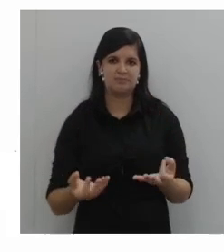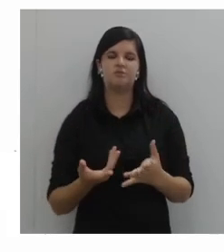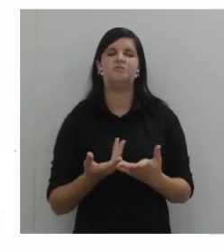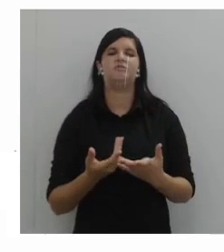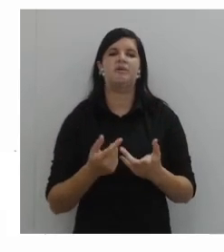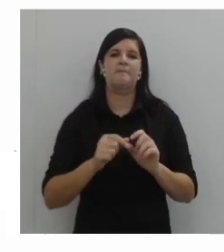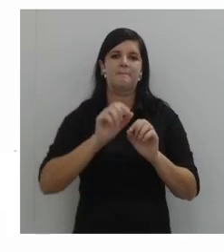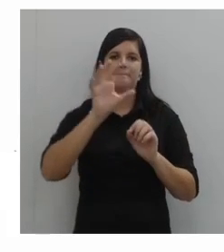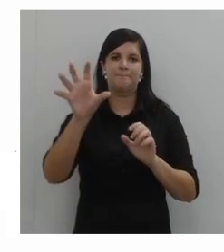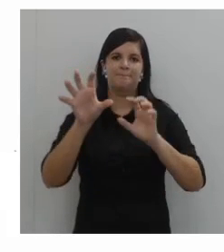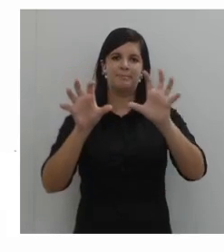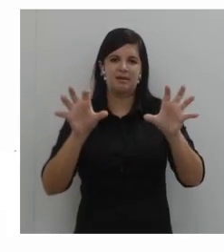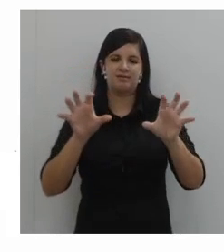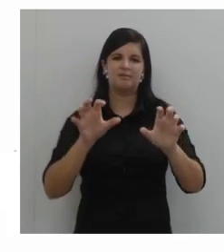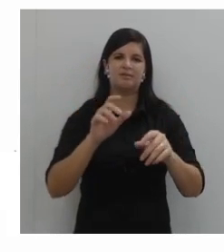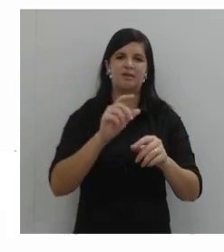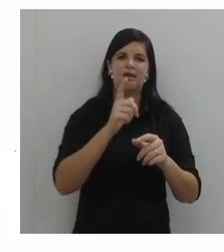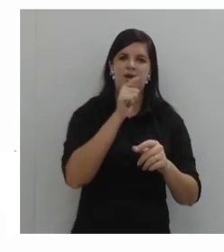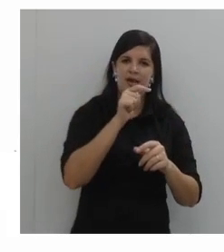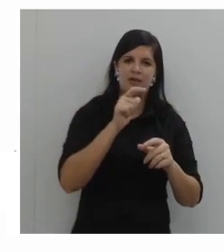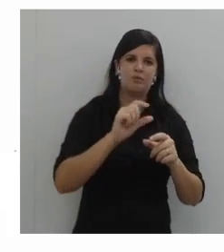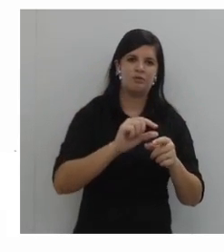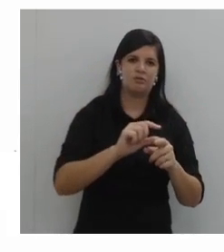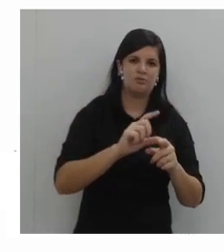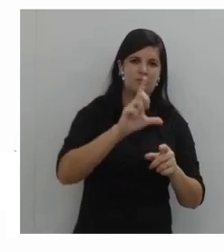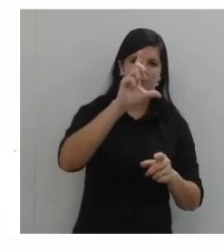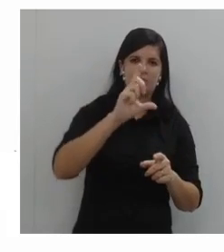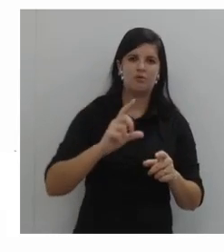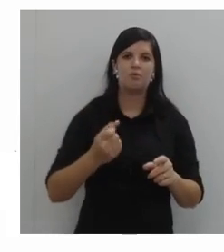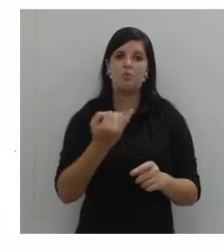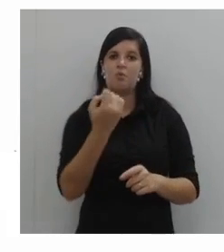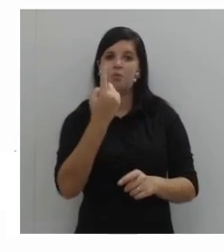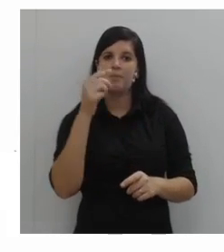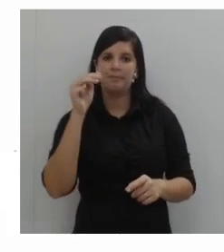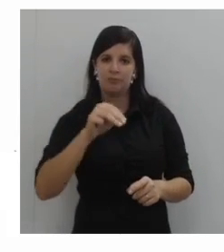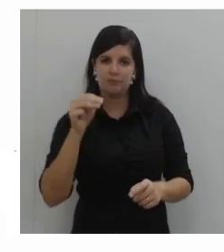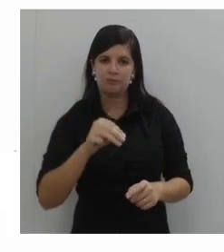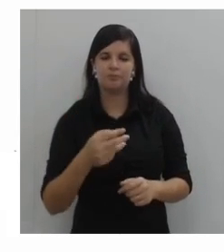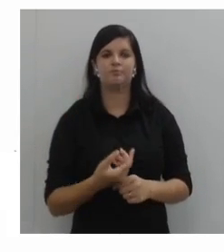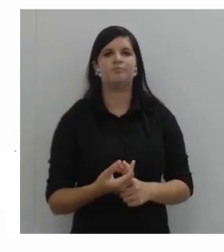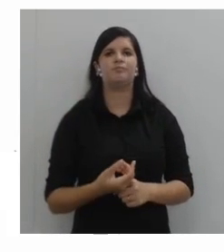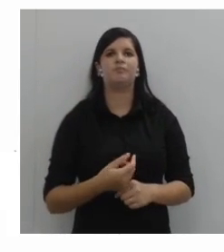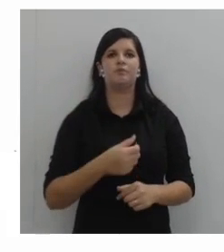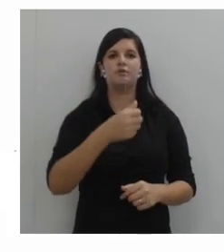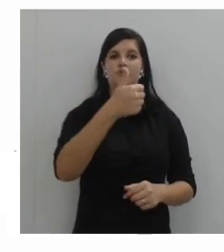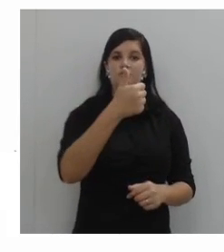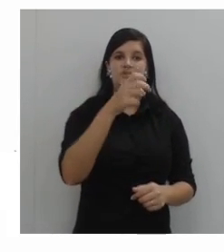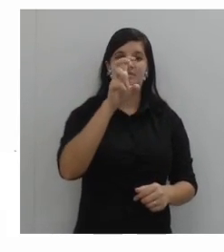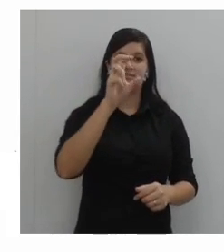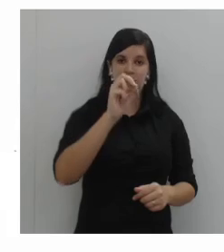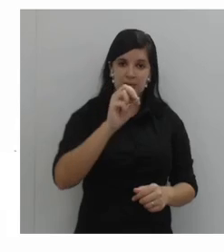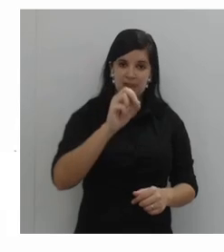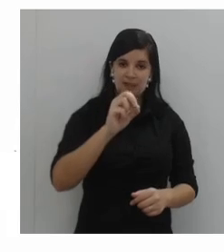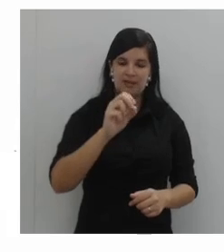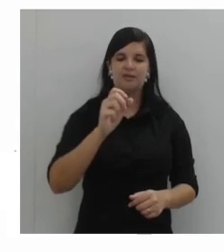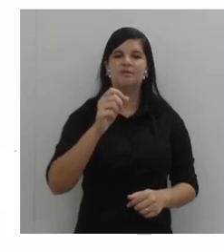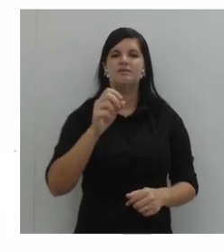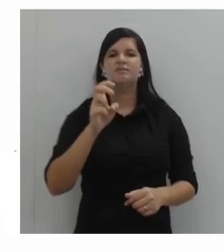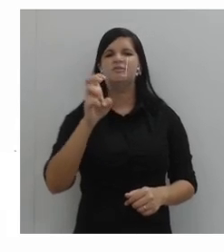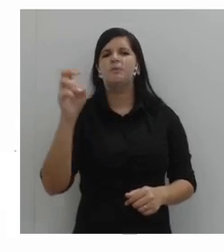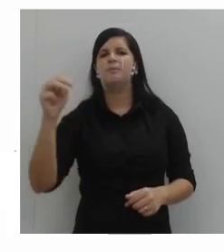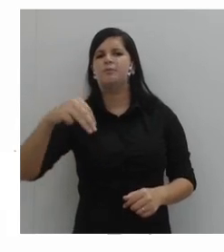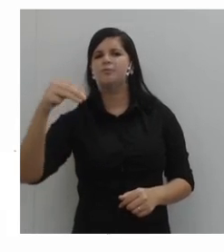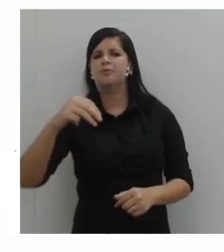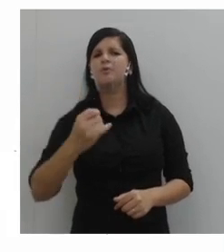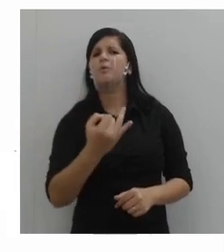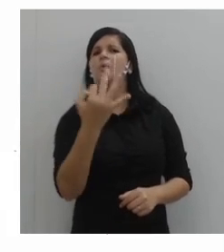descobrindo quantos litros de água é jogado em 1 minuto. Veja, é 250 em 5 minutos. Quantos litros vai a